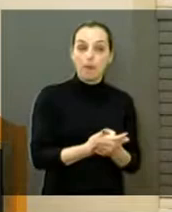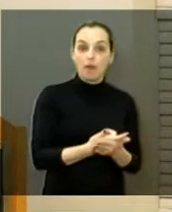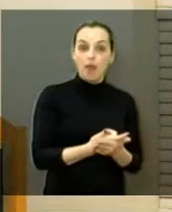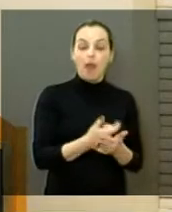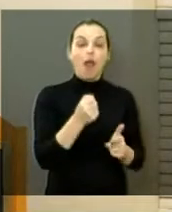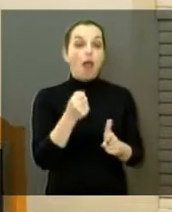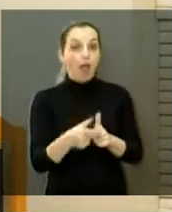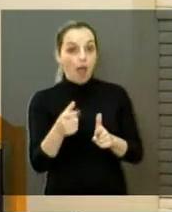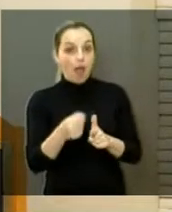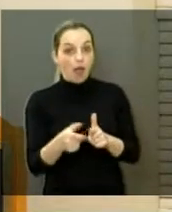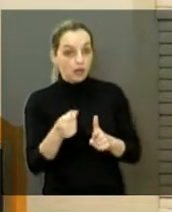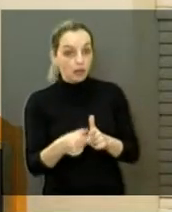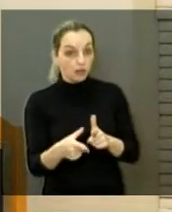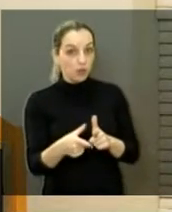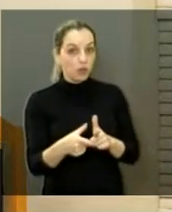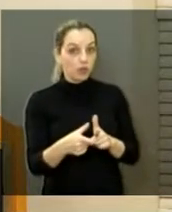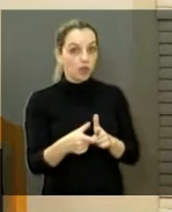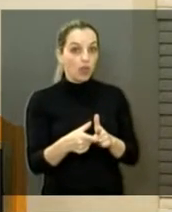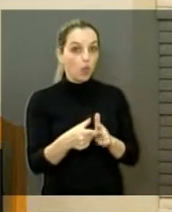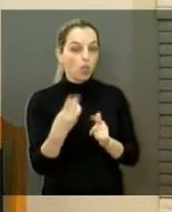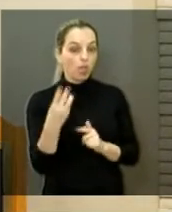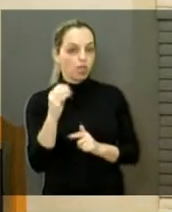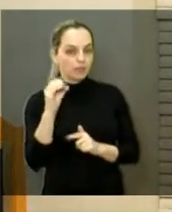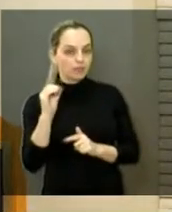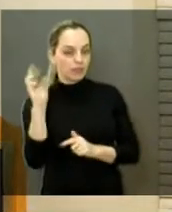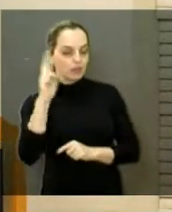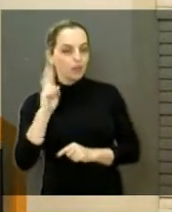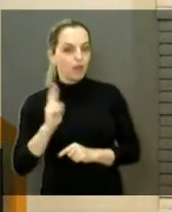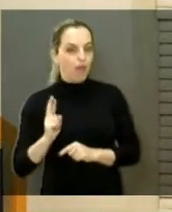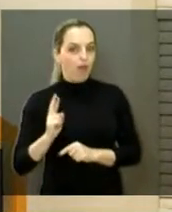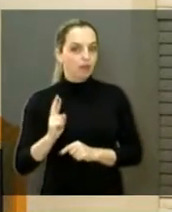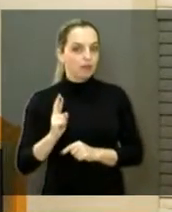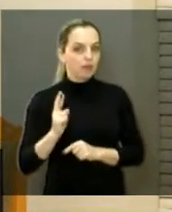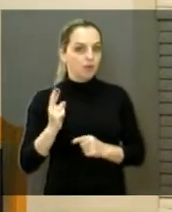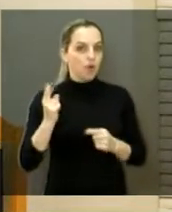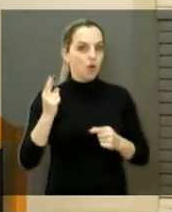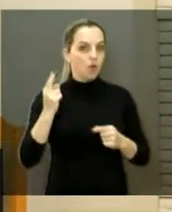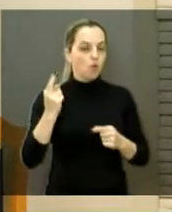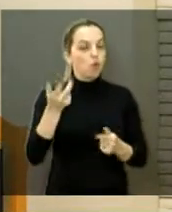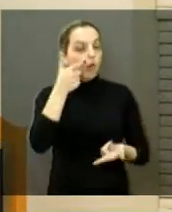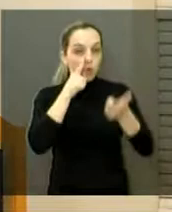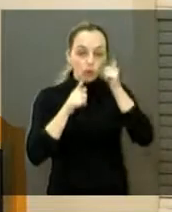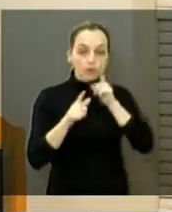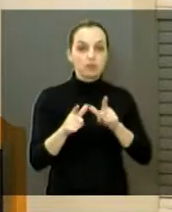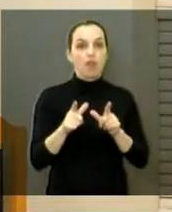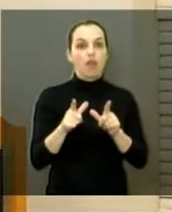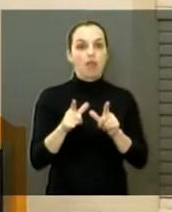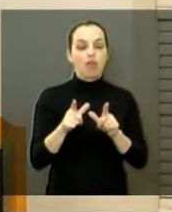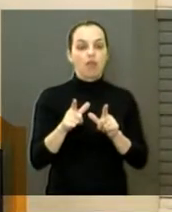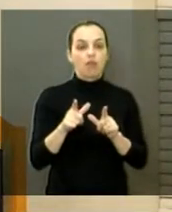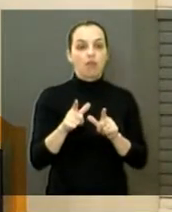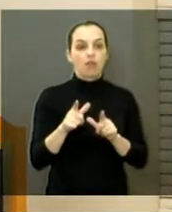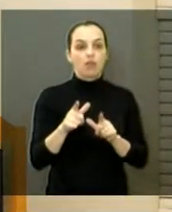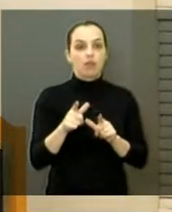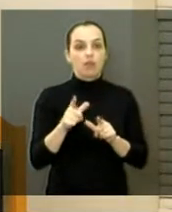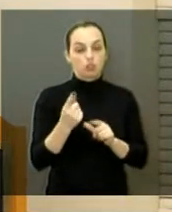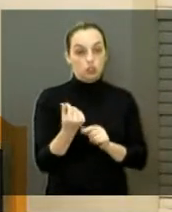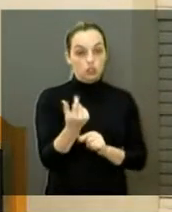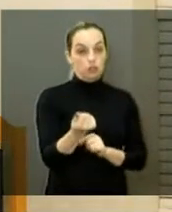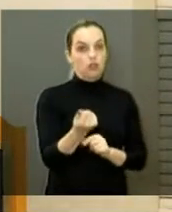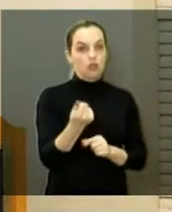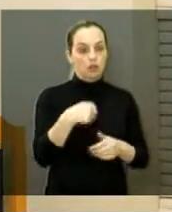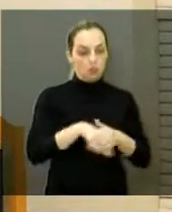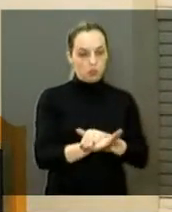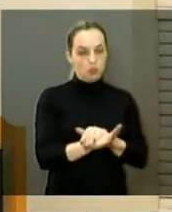Lucra 270 reais em cima. Eu fiz um requerimento há uns 2 meses atrás, pedindo levantamento. A Caixa Econômica começou a fazer a fiscalização. A